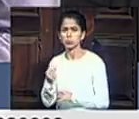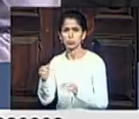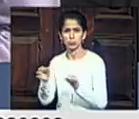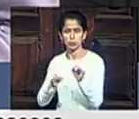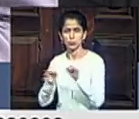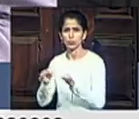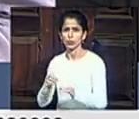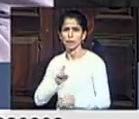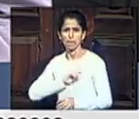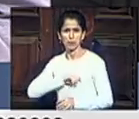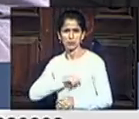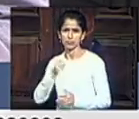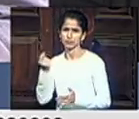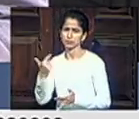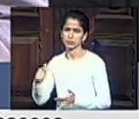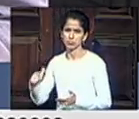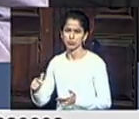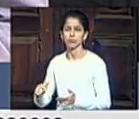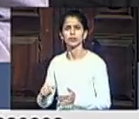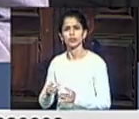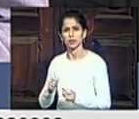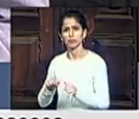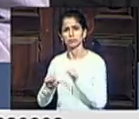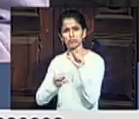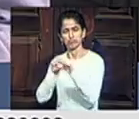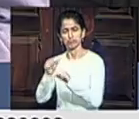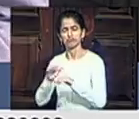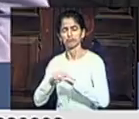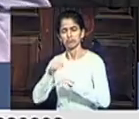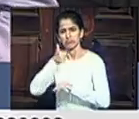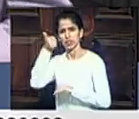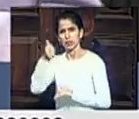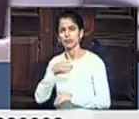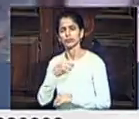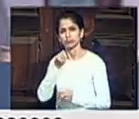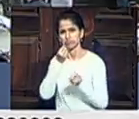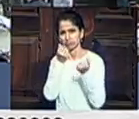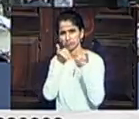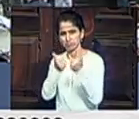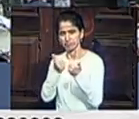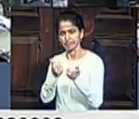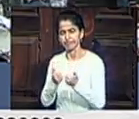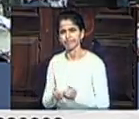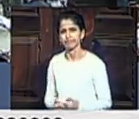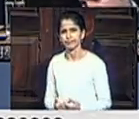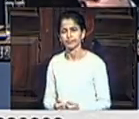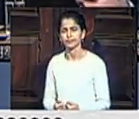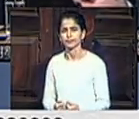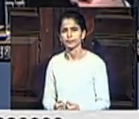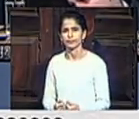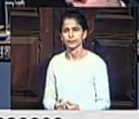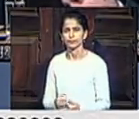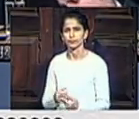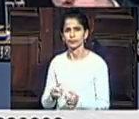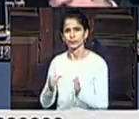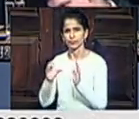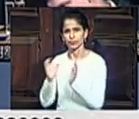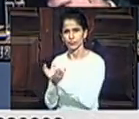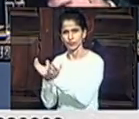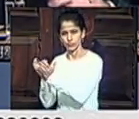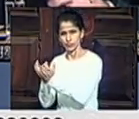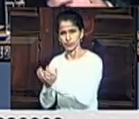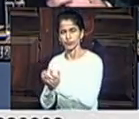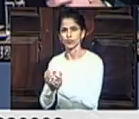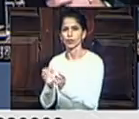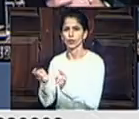tem maldade nenhuma, que aperfeiçoa. Portanto, o parecer é favorável. Pela Comissão de Economia, Indústria